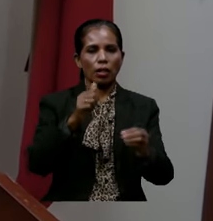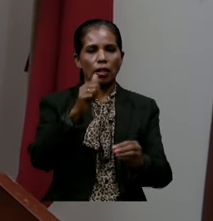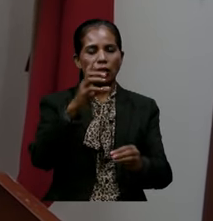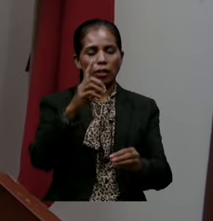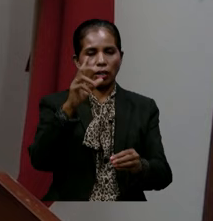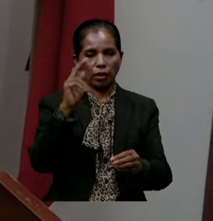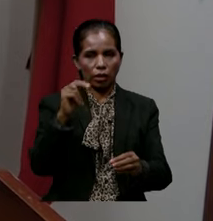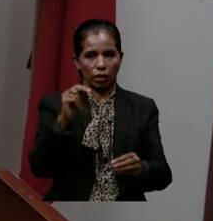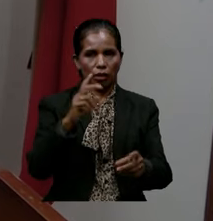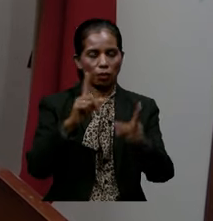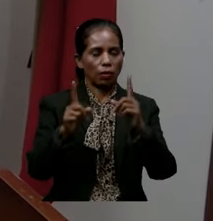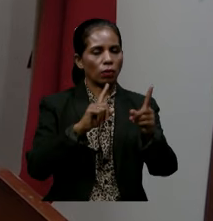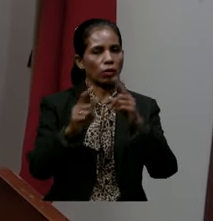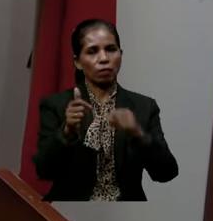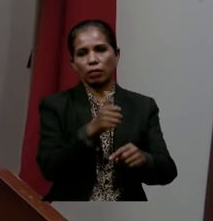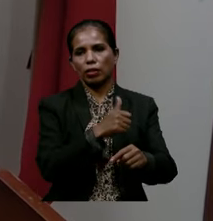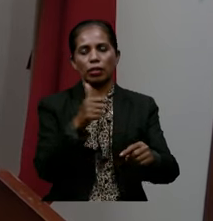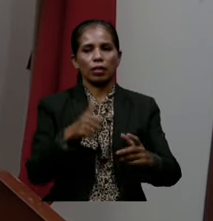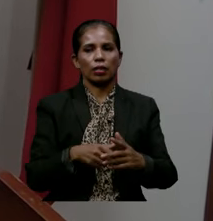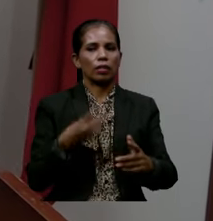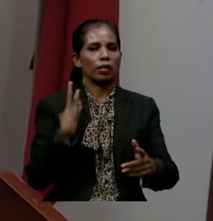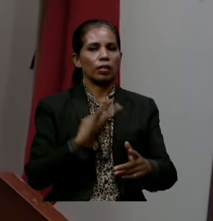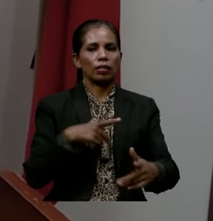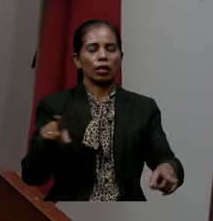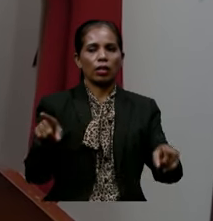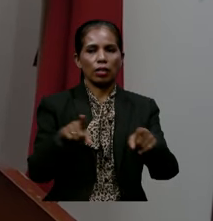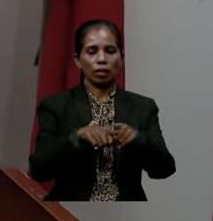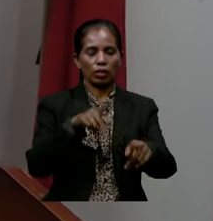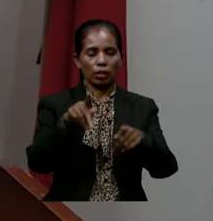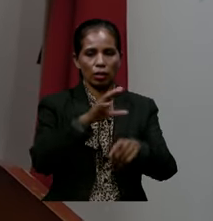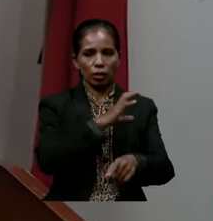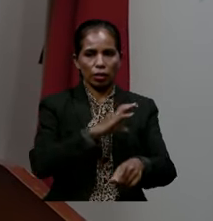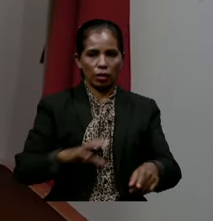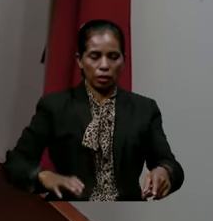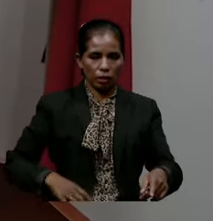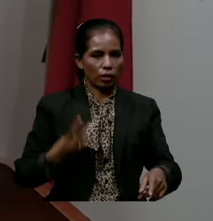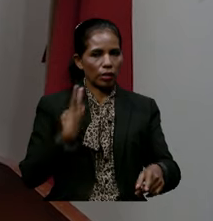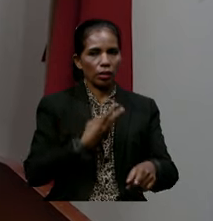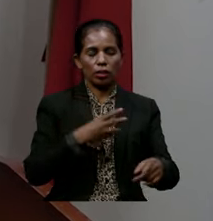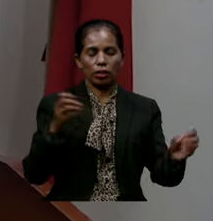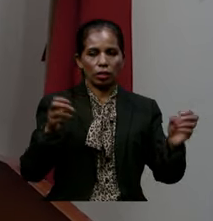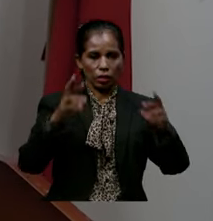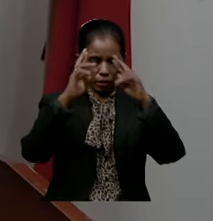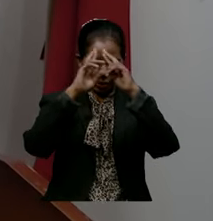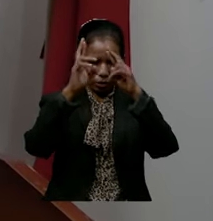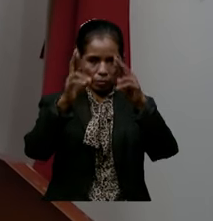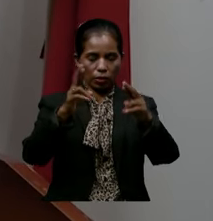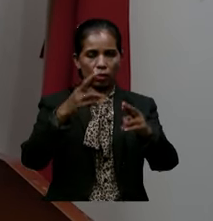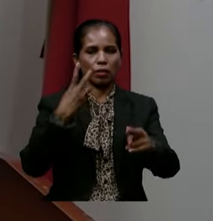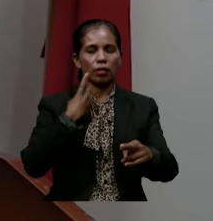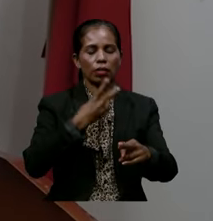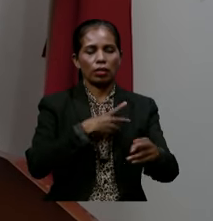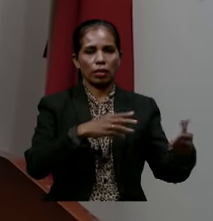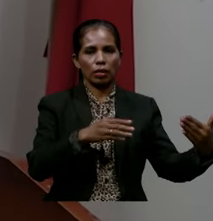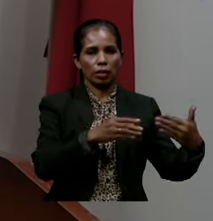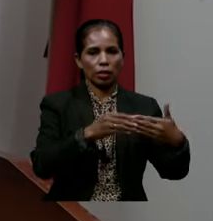interpreta faliba bozelo. Itane san eman serani, Italos di an rispetto det ba Italian leader